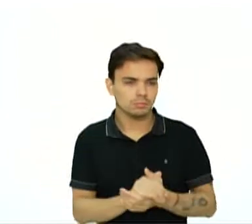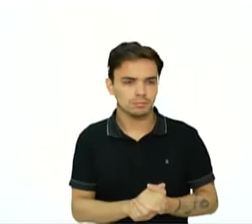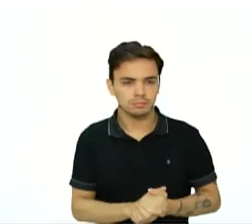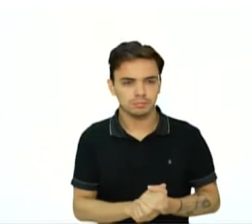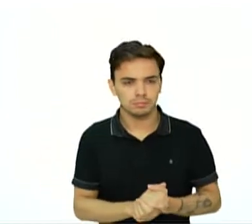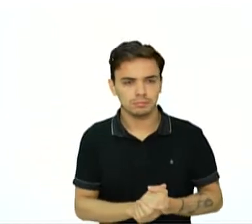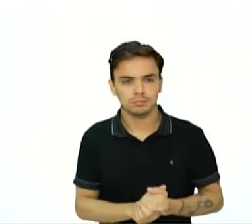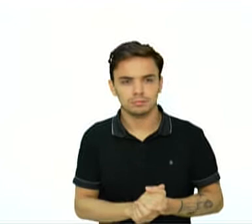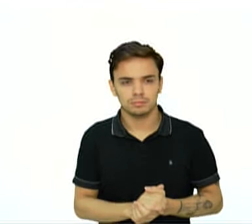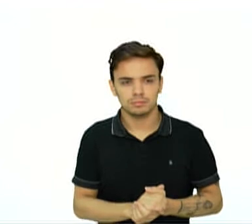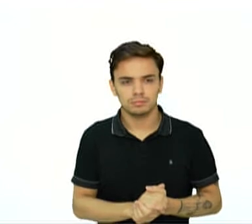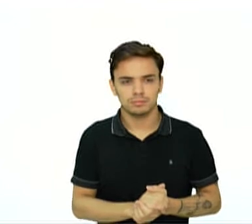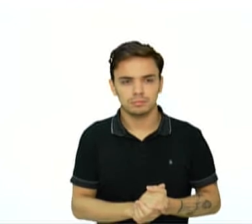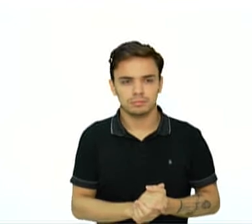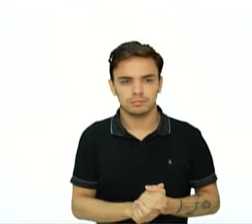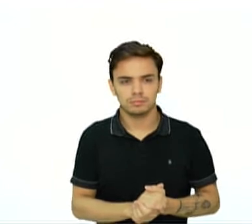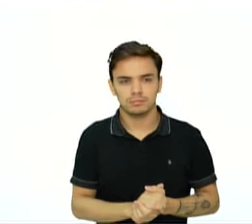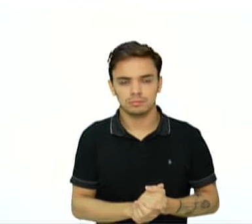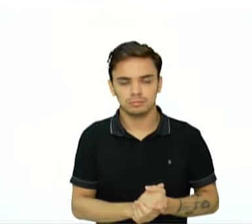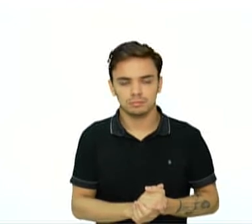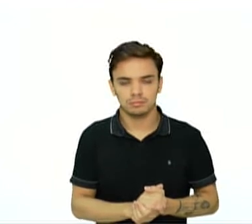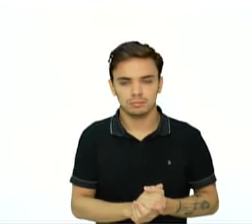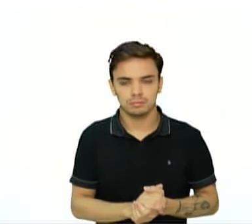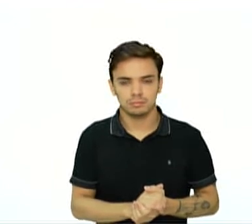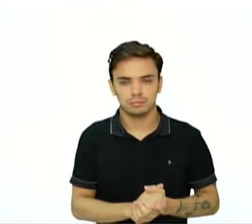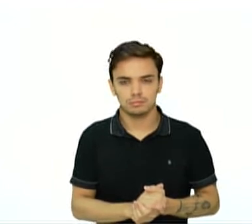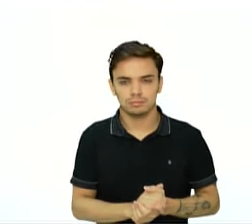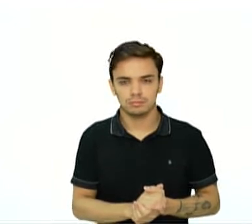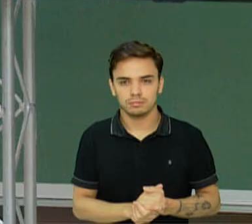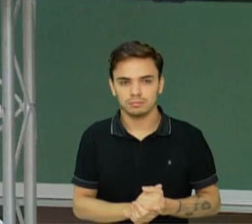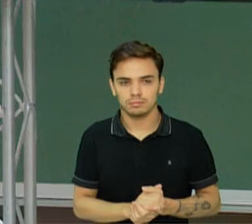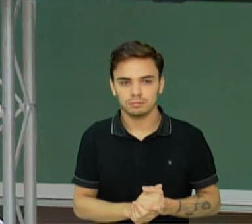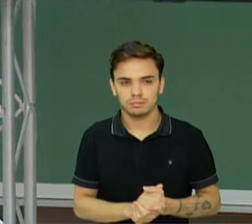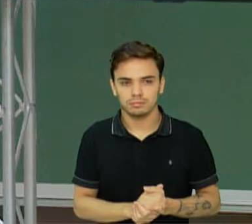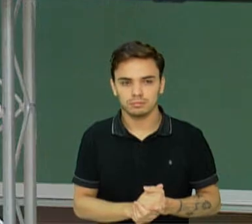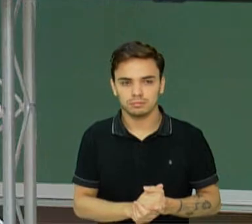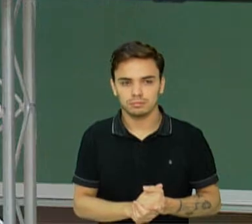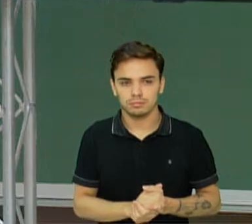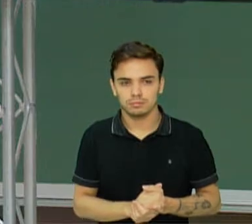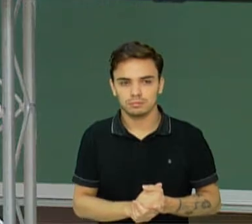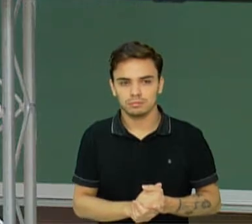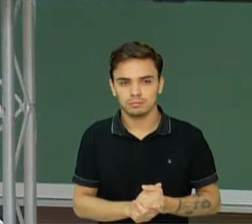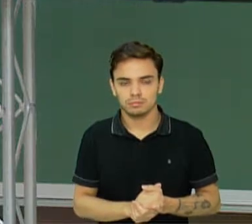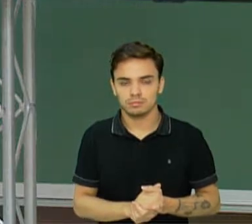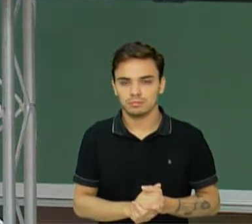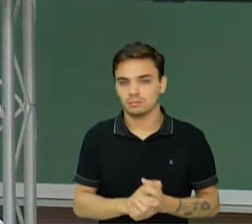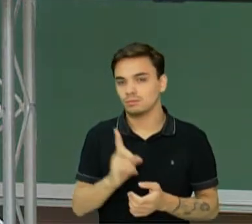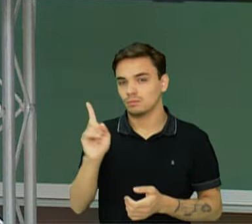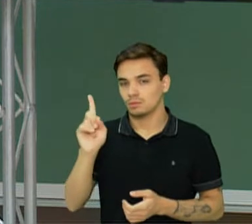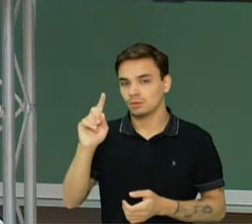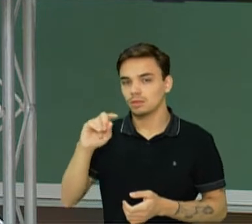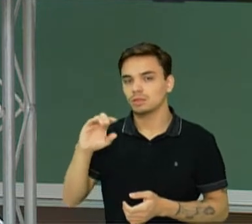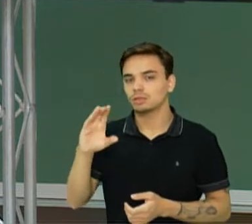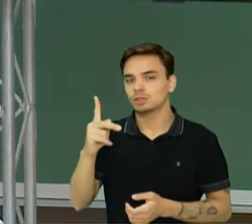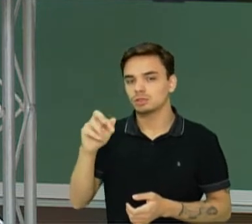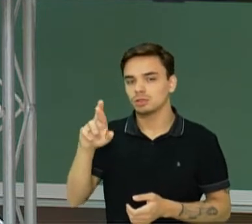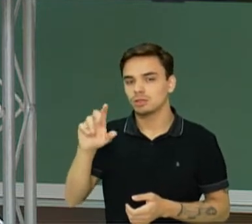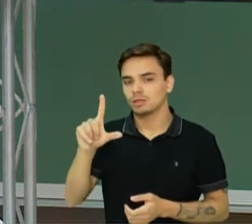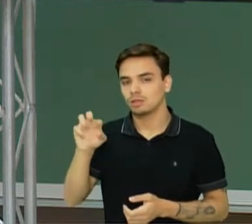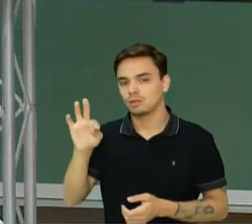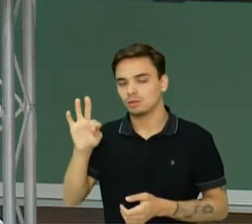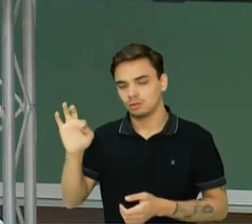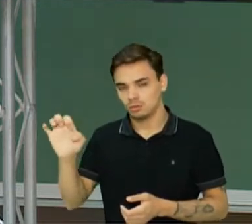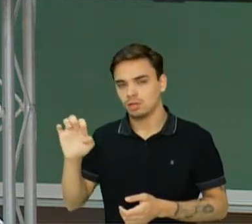great writer who wrote Jane Eyre in 1847. Charlotte Bronte é uma ótima escritora